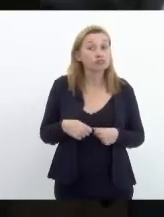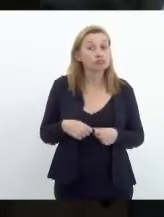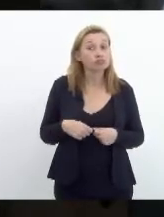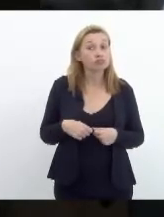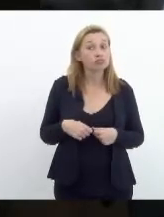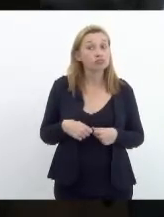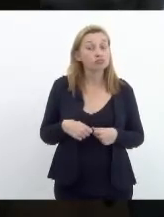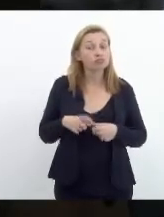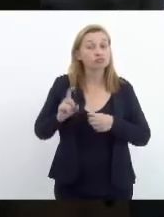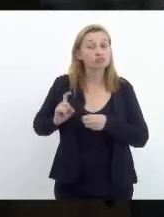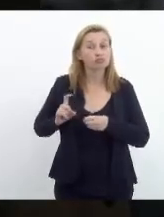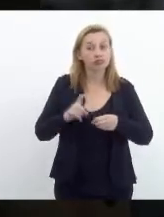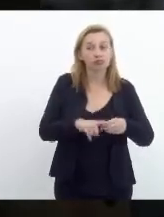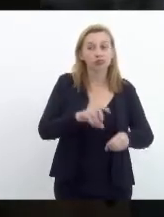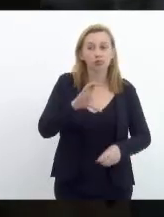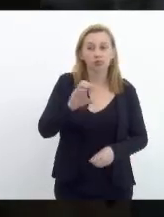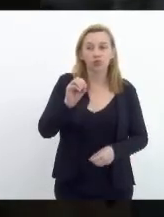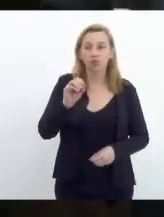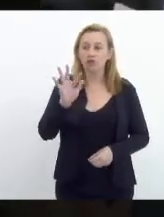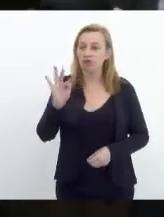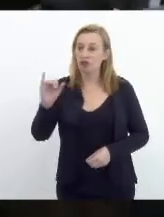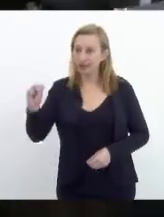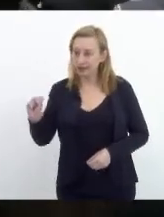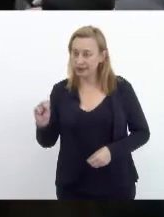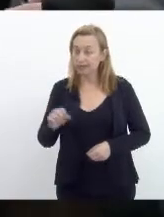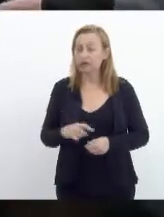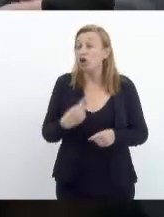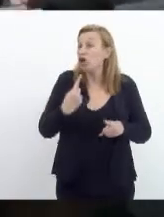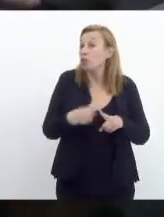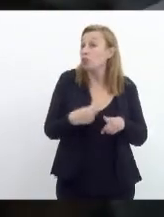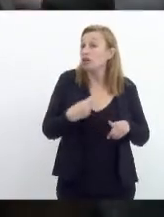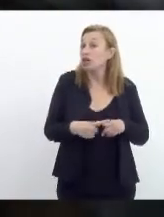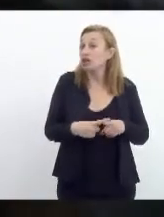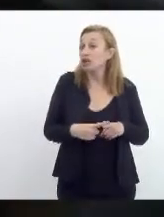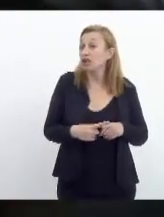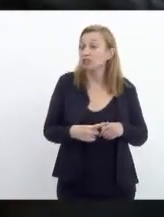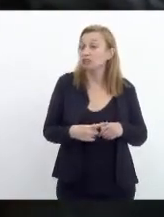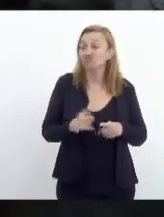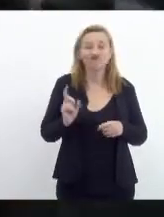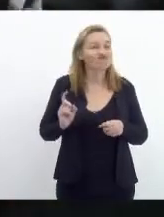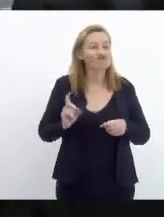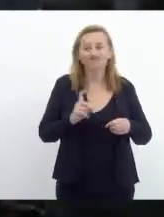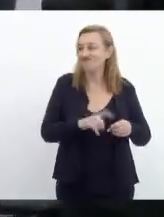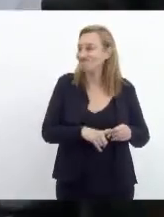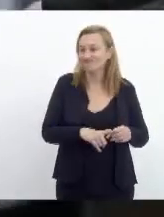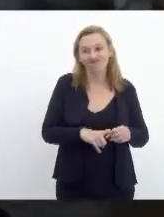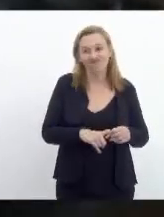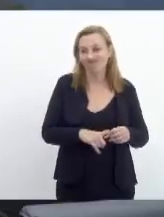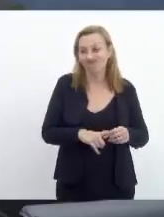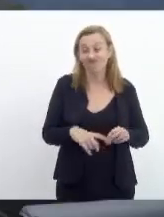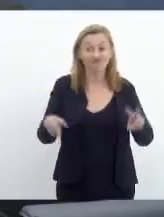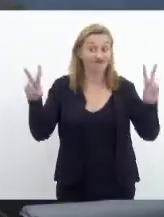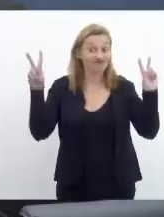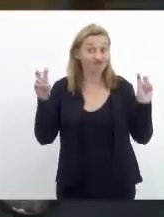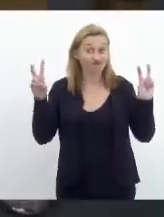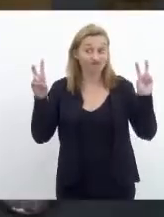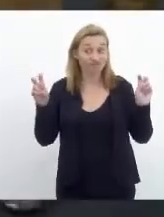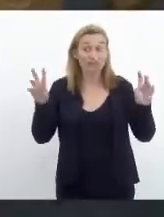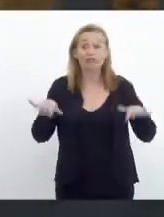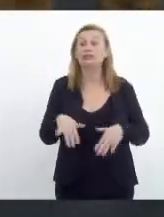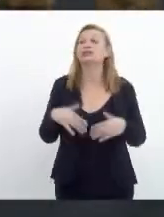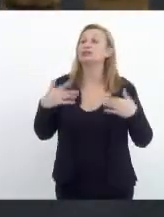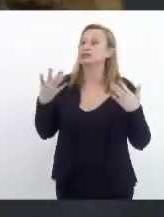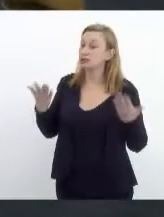fazer um convênio com o FAS, porque não tem convênio com o FAS sobre essa matéria.